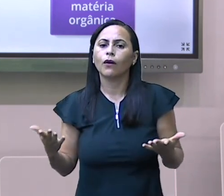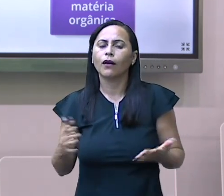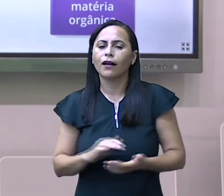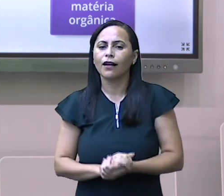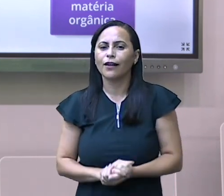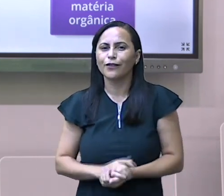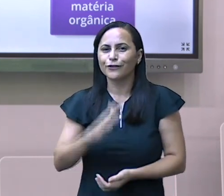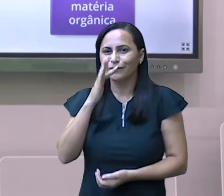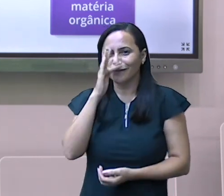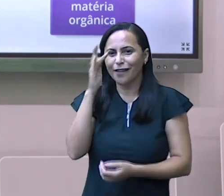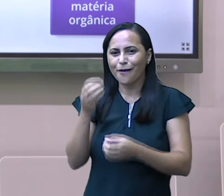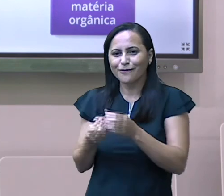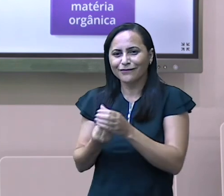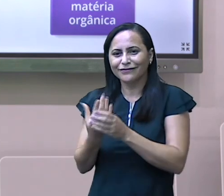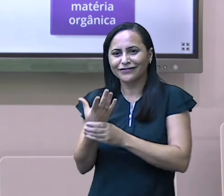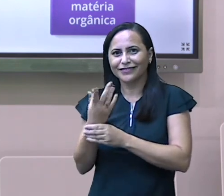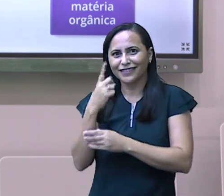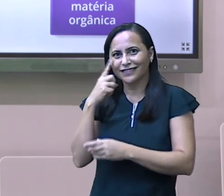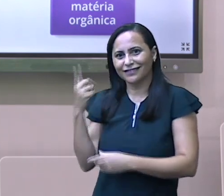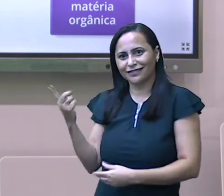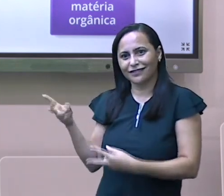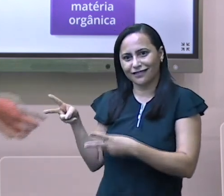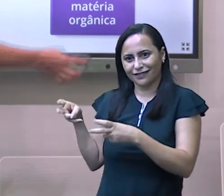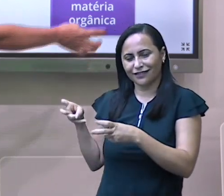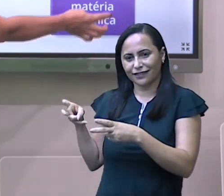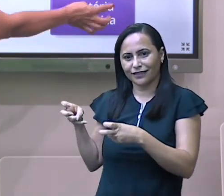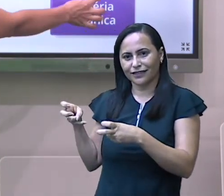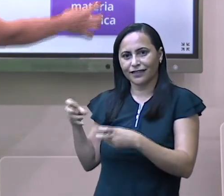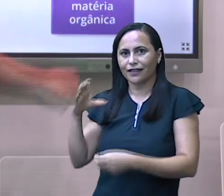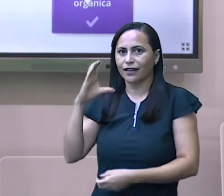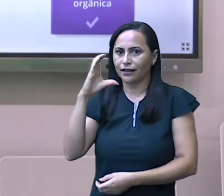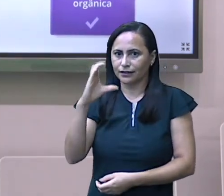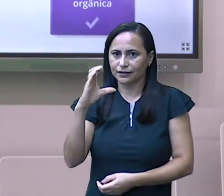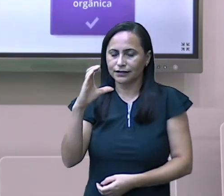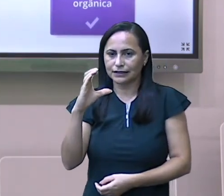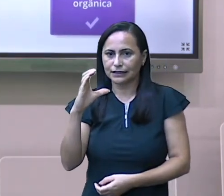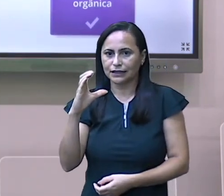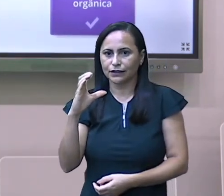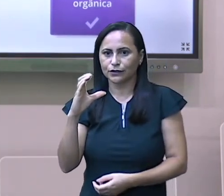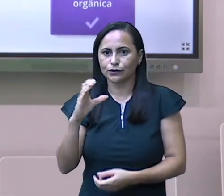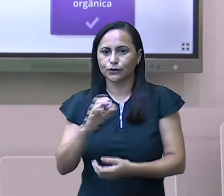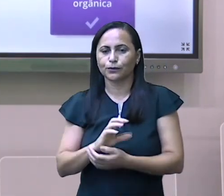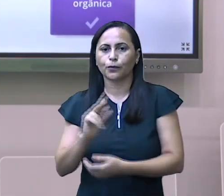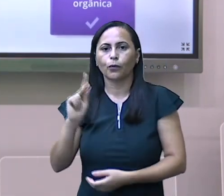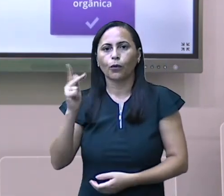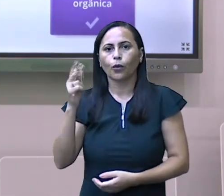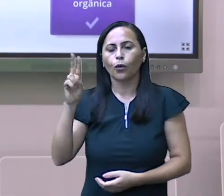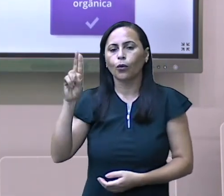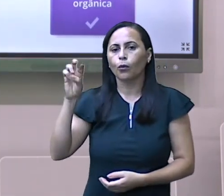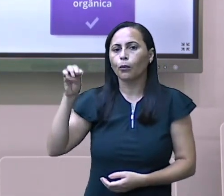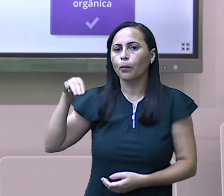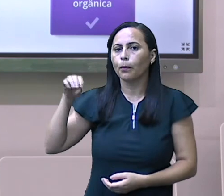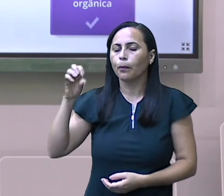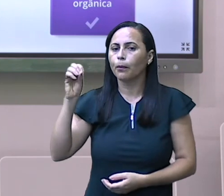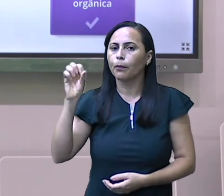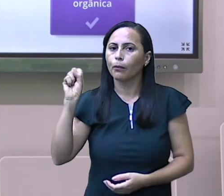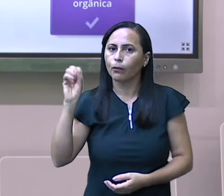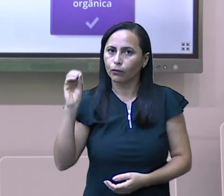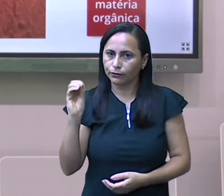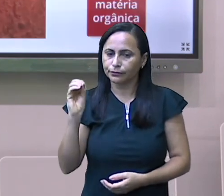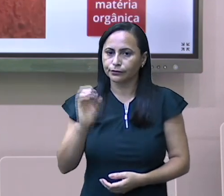plantinha toda feliz se desenvolvendo. Né? O solo humoso, rico em matéria orgânica.